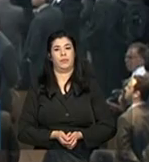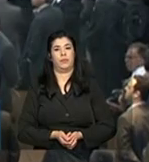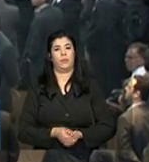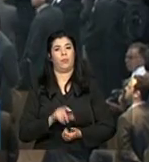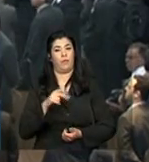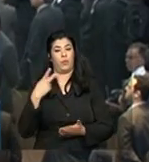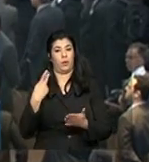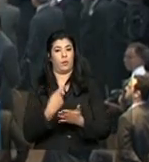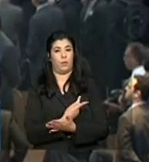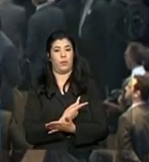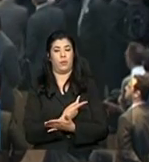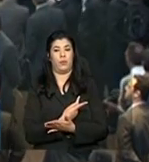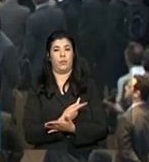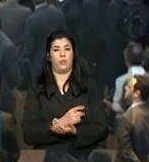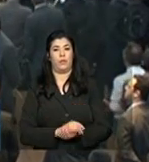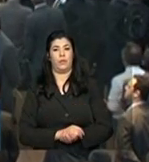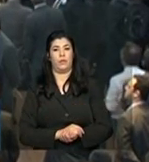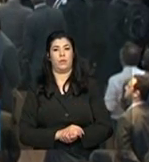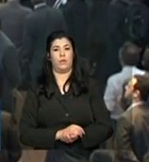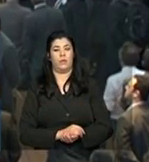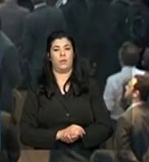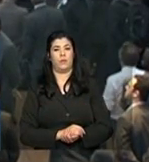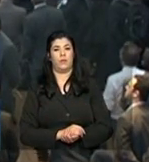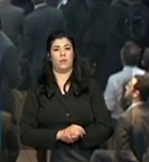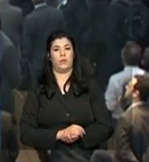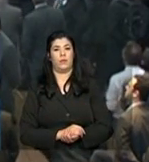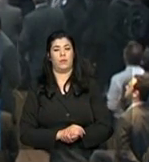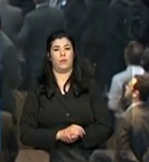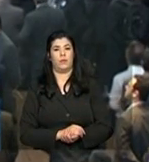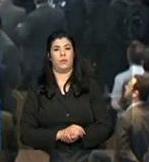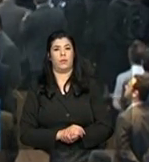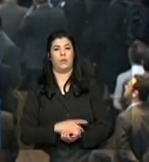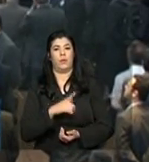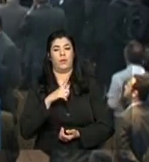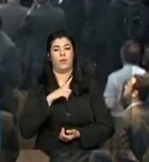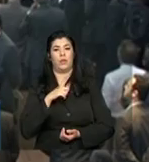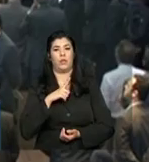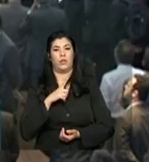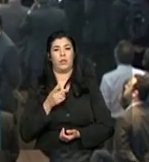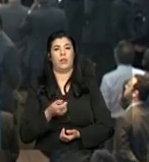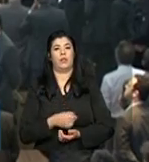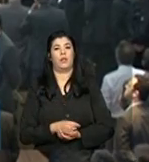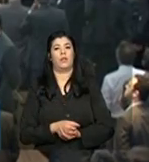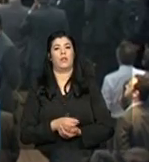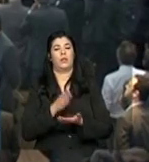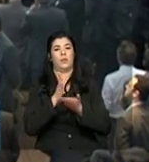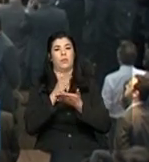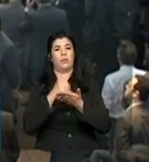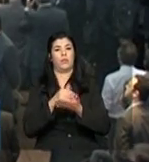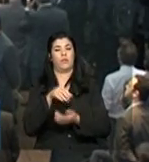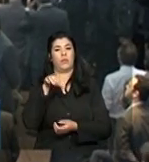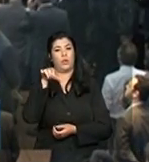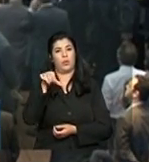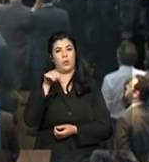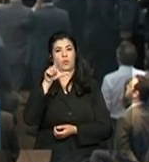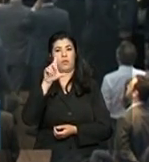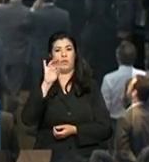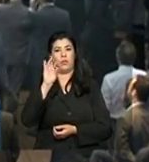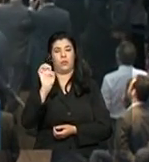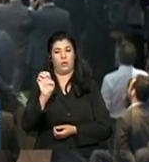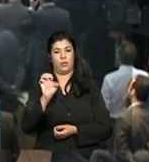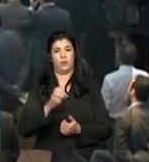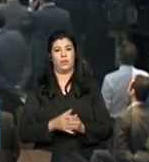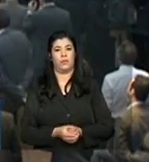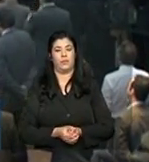Nesse leilão, então, esse leilão está subdividido a A 9 partir de lotes. agora, divulgarei o